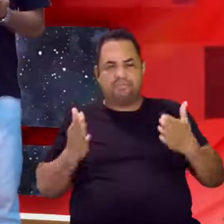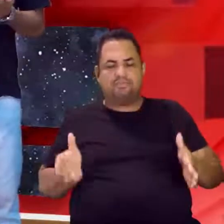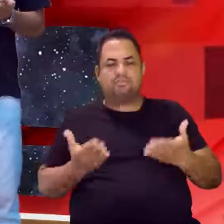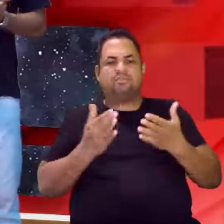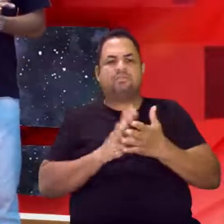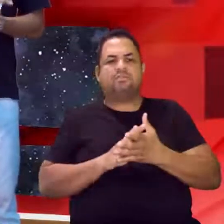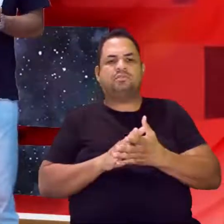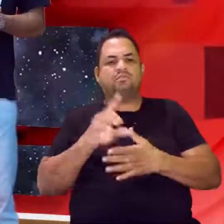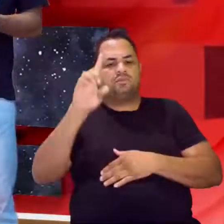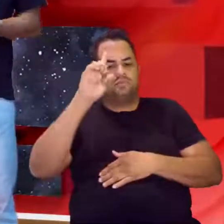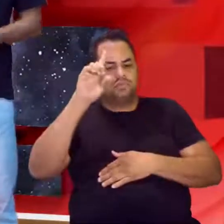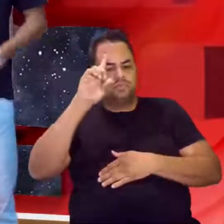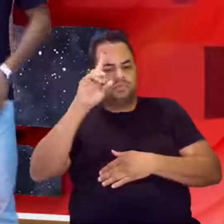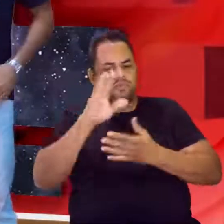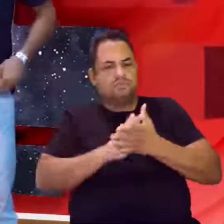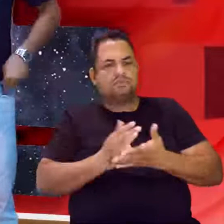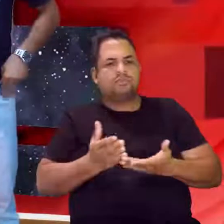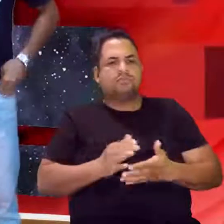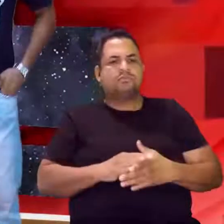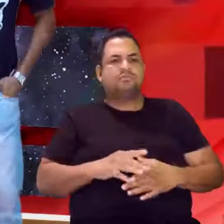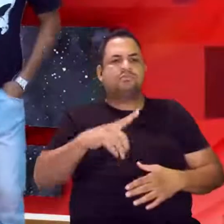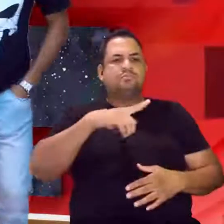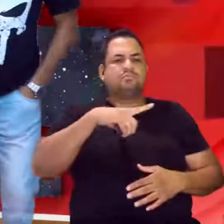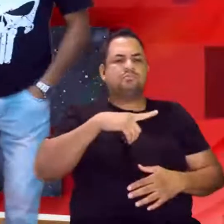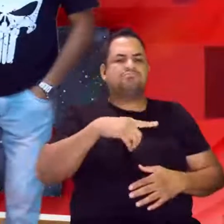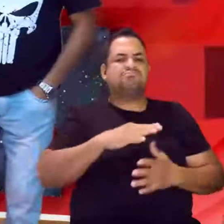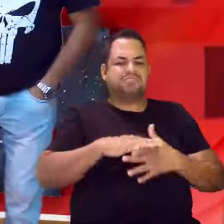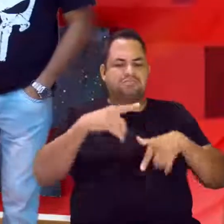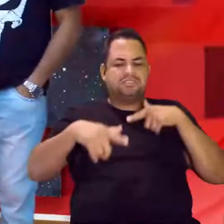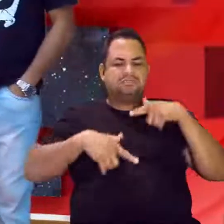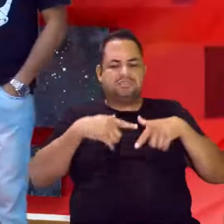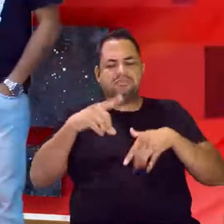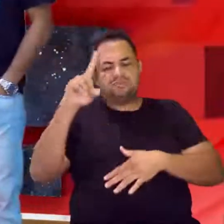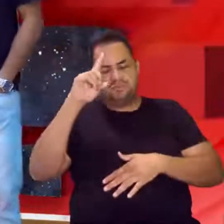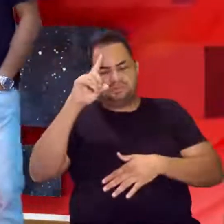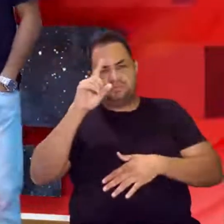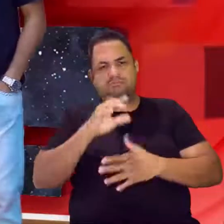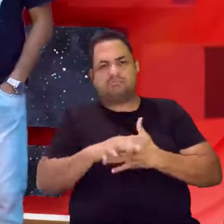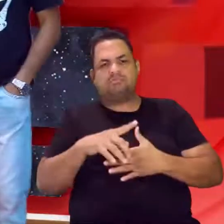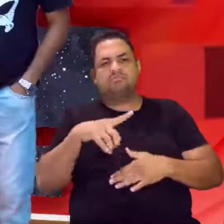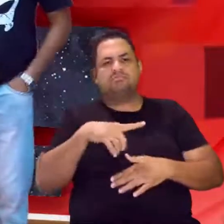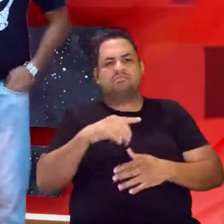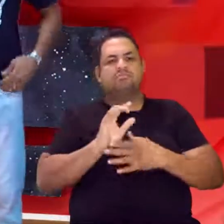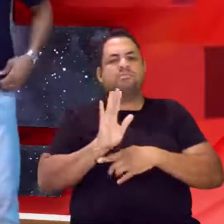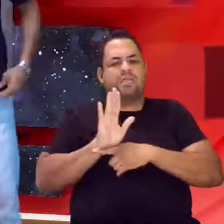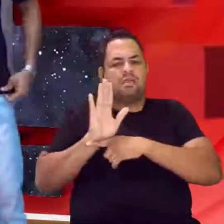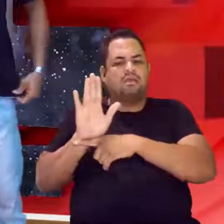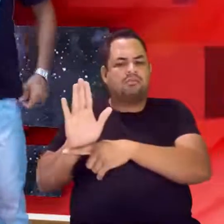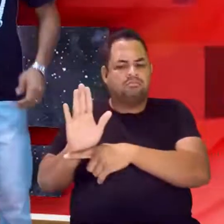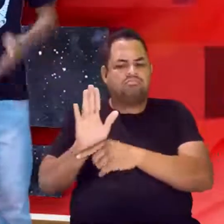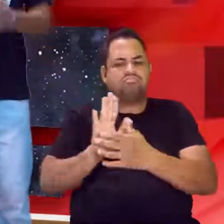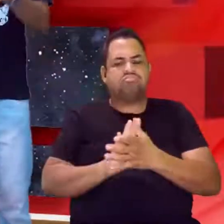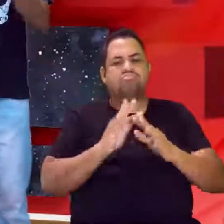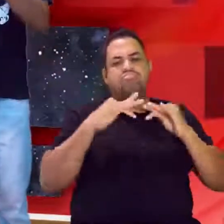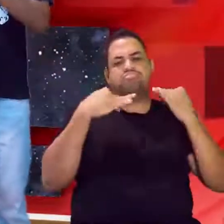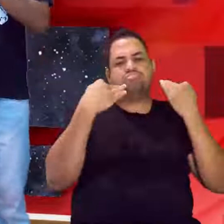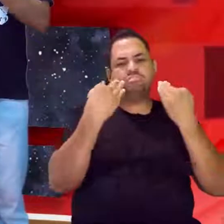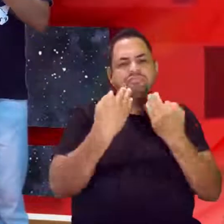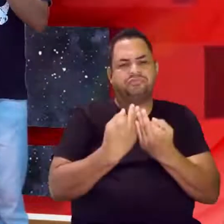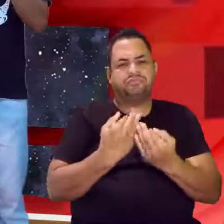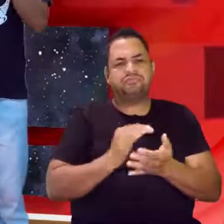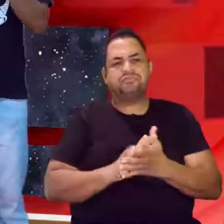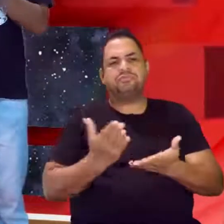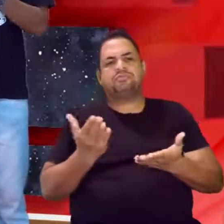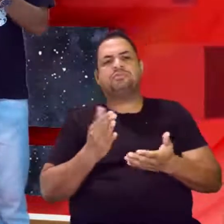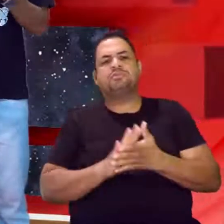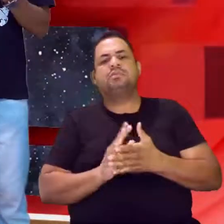Tem rotina? Tem, todos nós temos, né? Todos temos muitos afazeres? Com certeza. Vocês auxiliam os pais de vocês vão para a escola no período